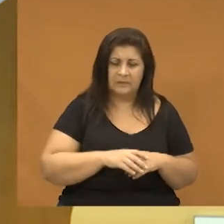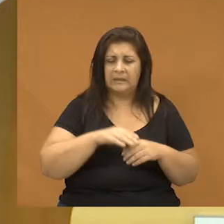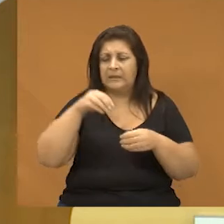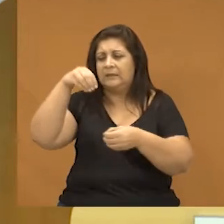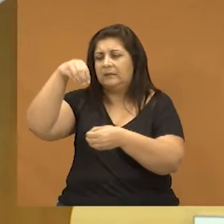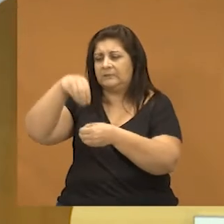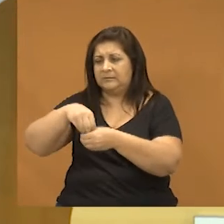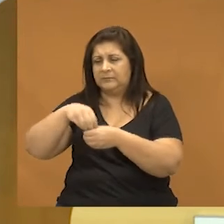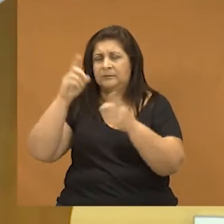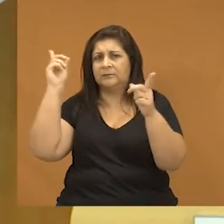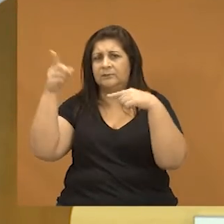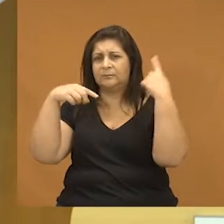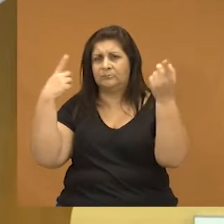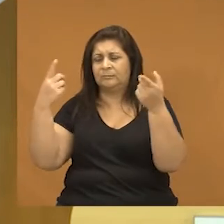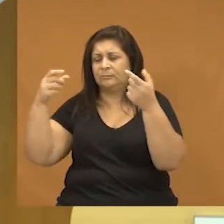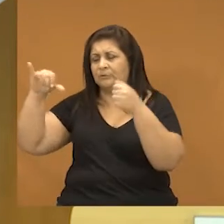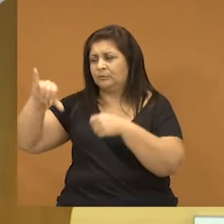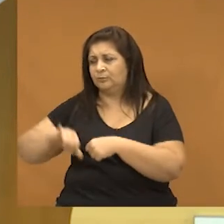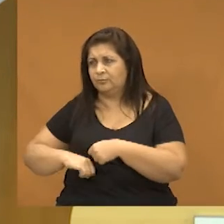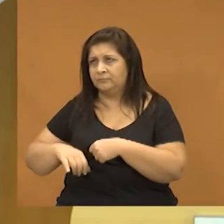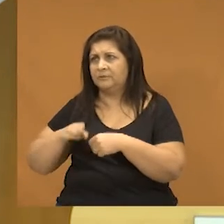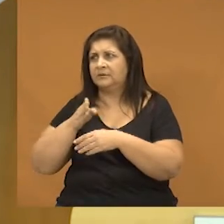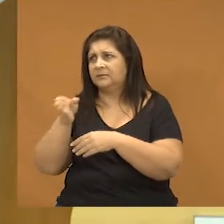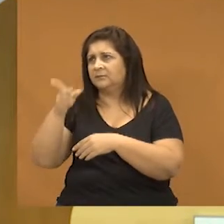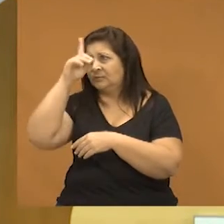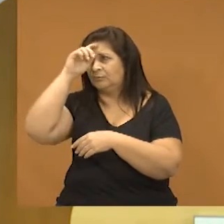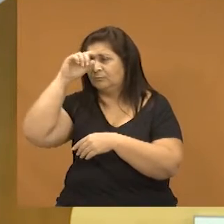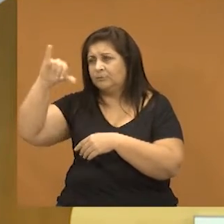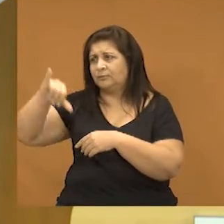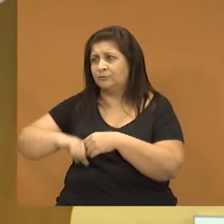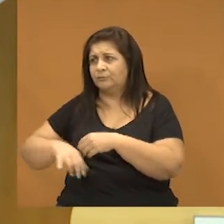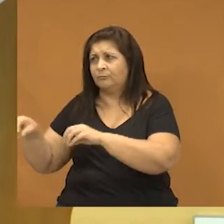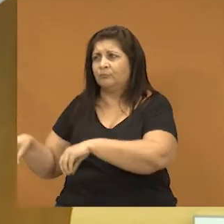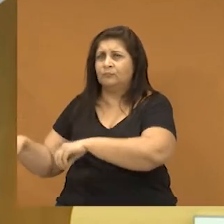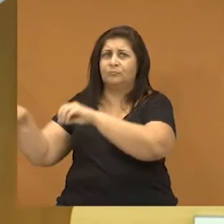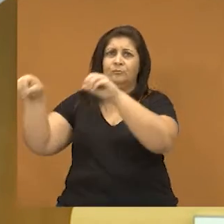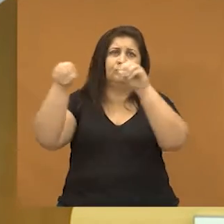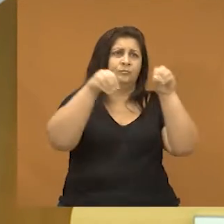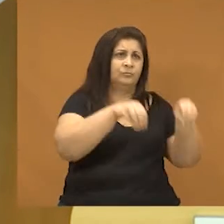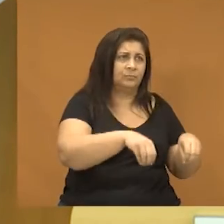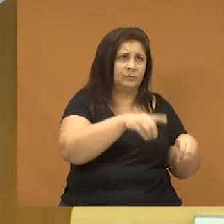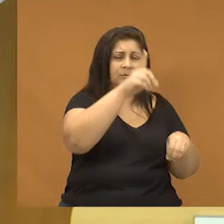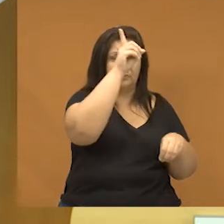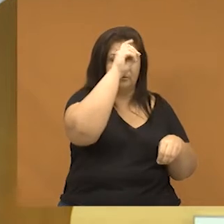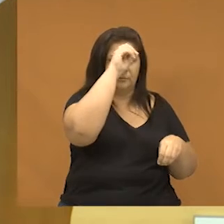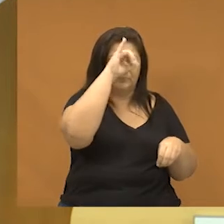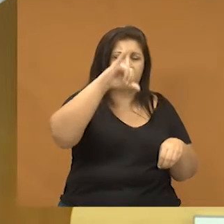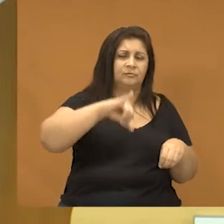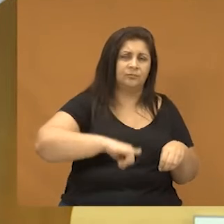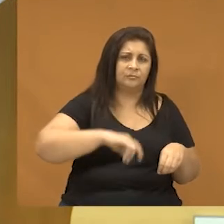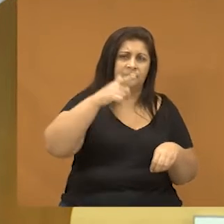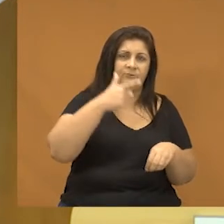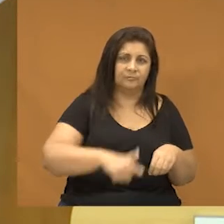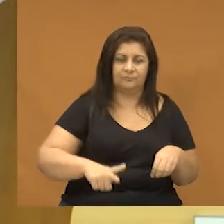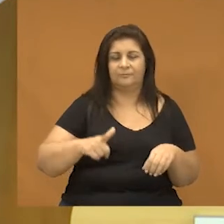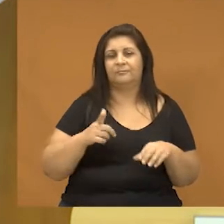outro. Deixar na Santa Casa é outro. Retirar da Santa Casa é outro sofrimento para até levar ao